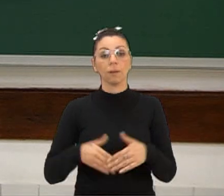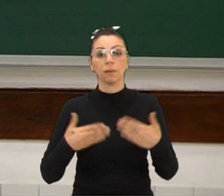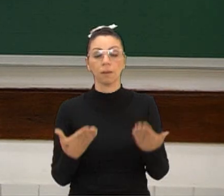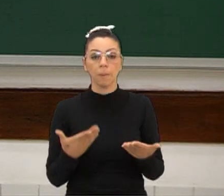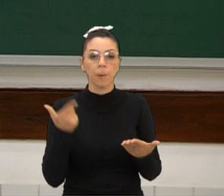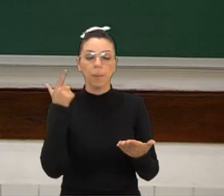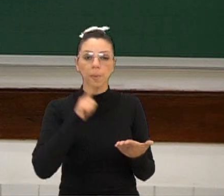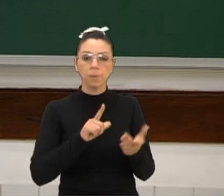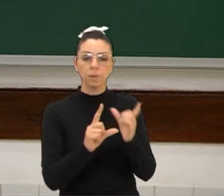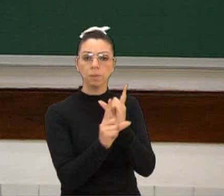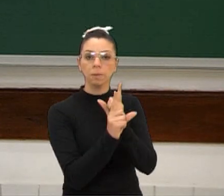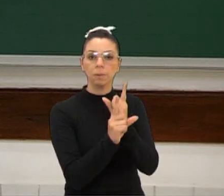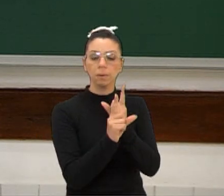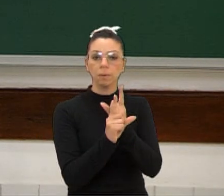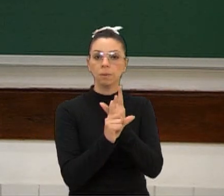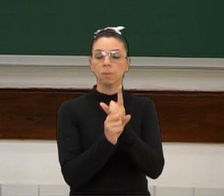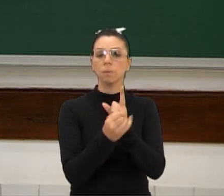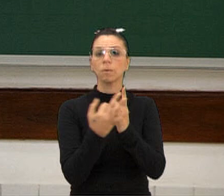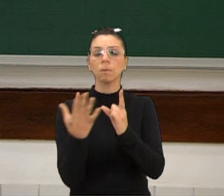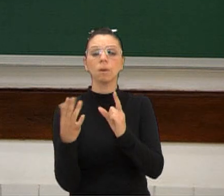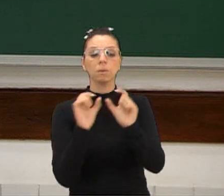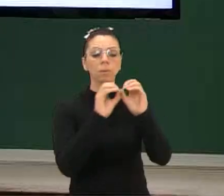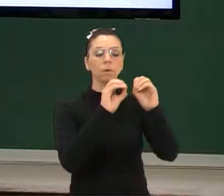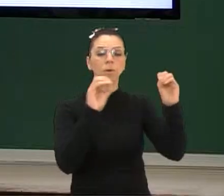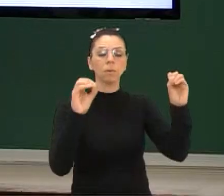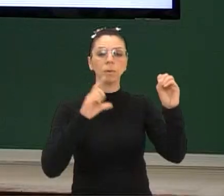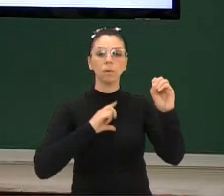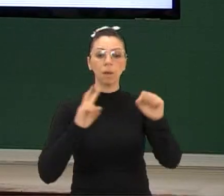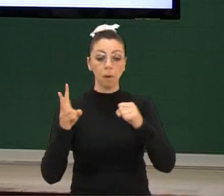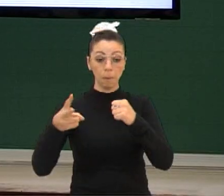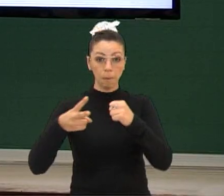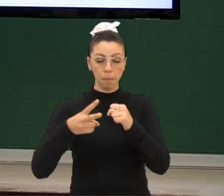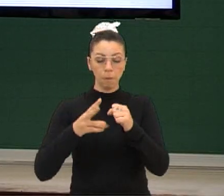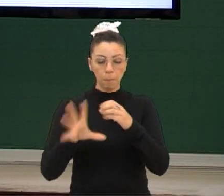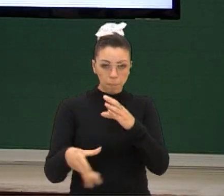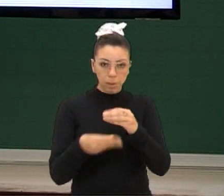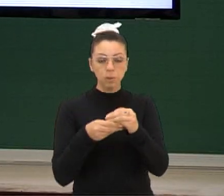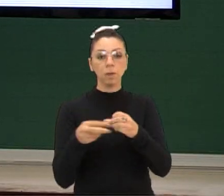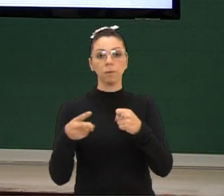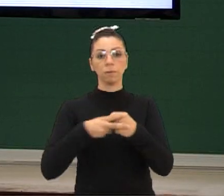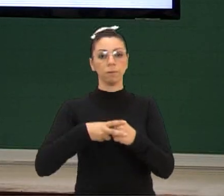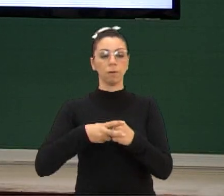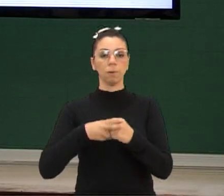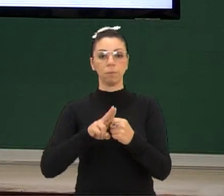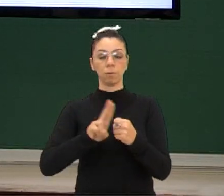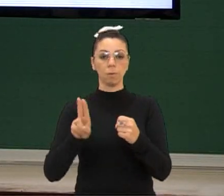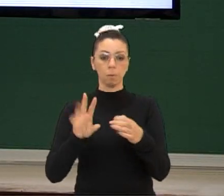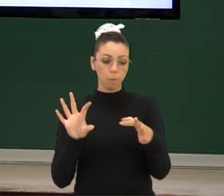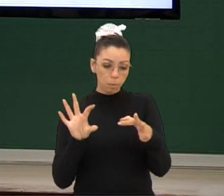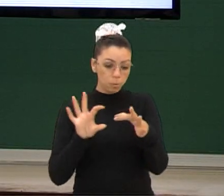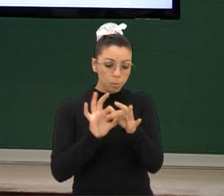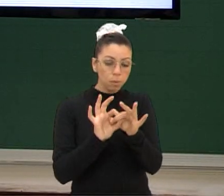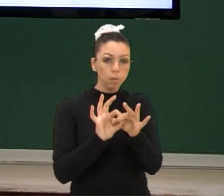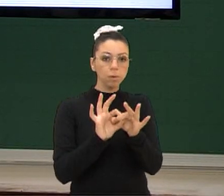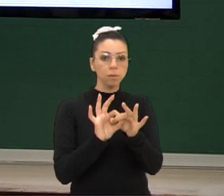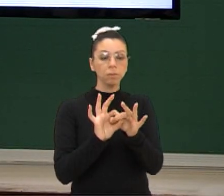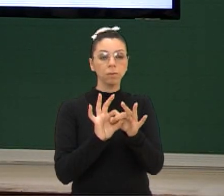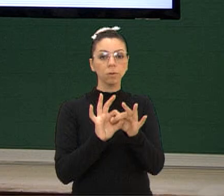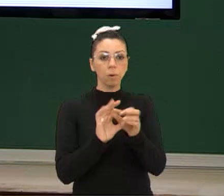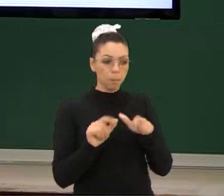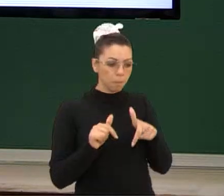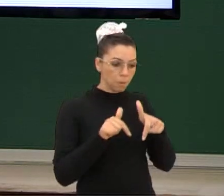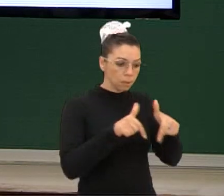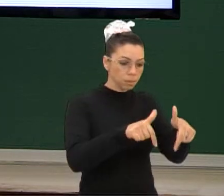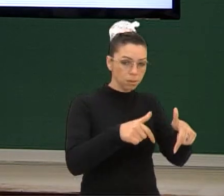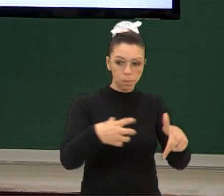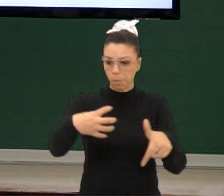Então, conseguiram localizar aí com quais das orações nós temos o predicado verbo nominal, aquele que vai unir uma ação com uma